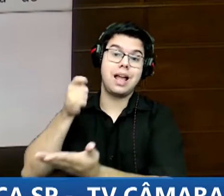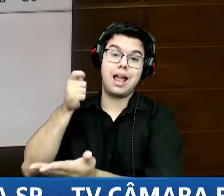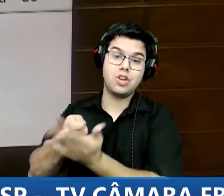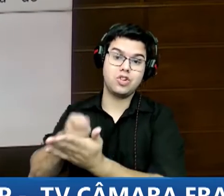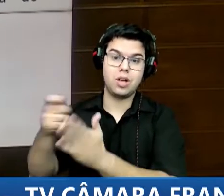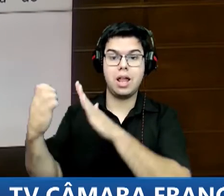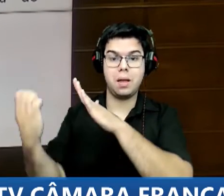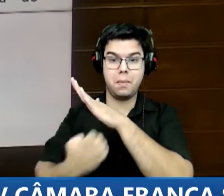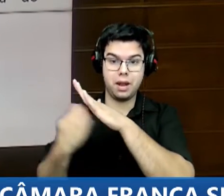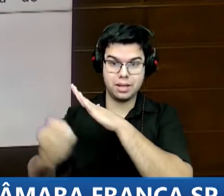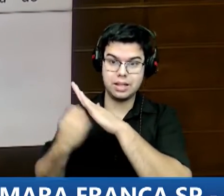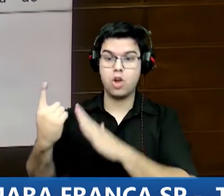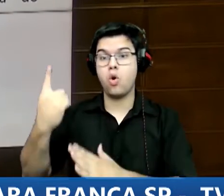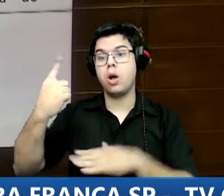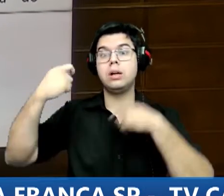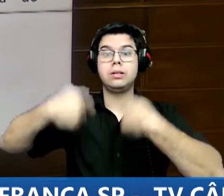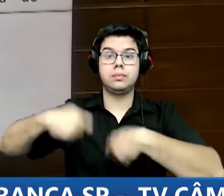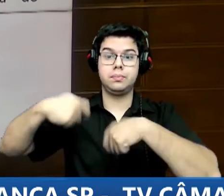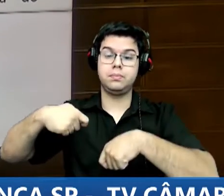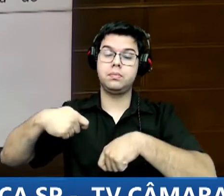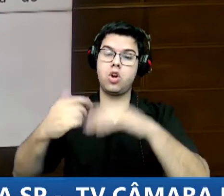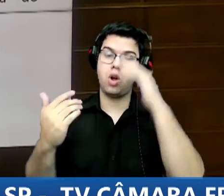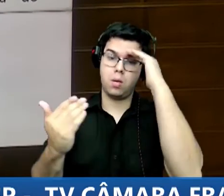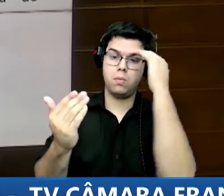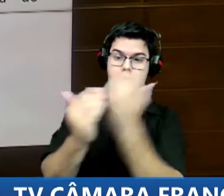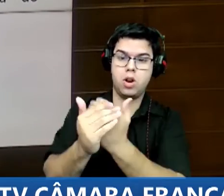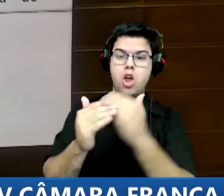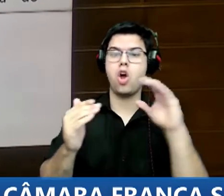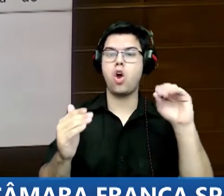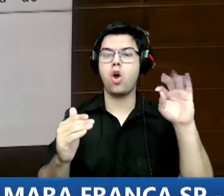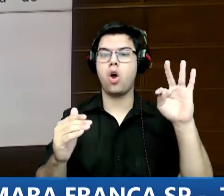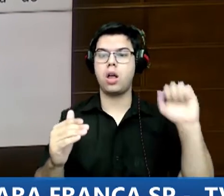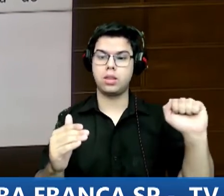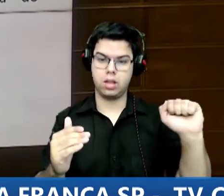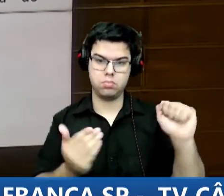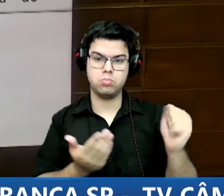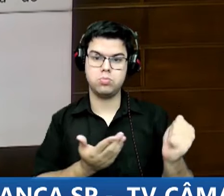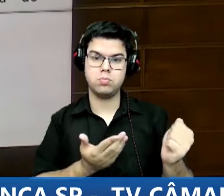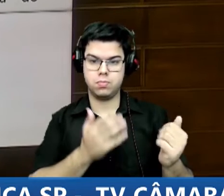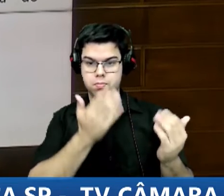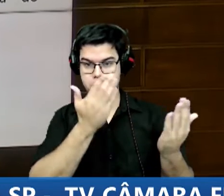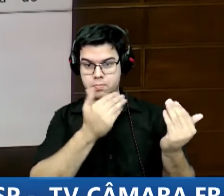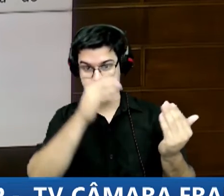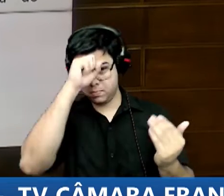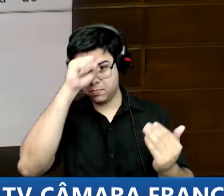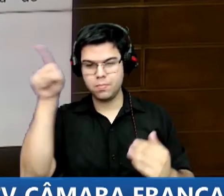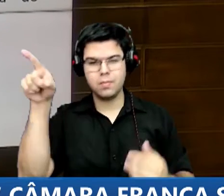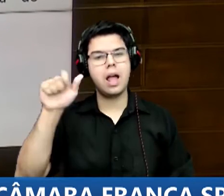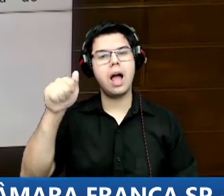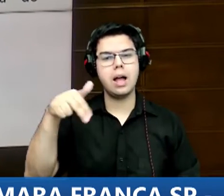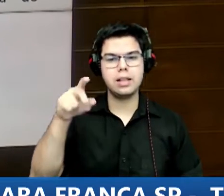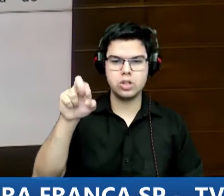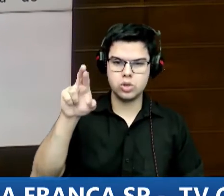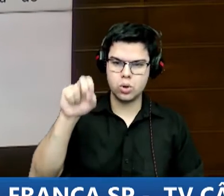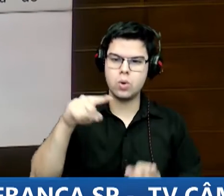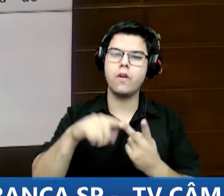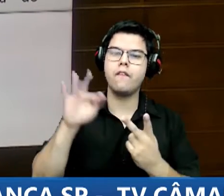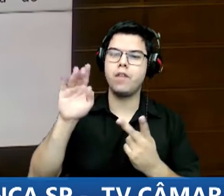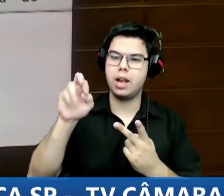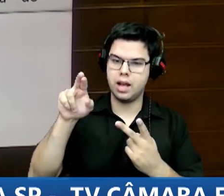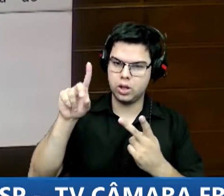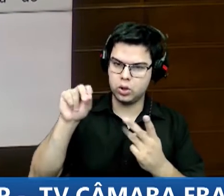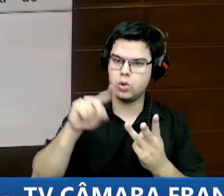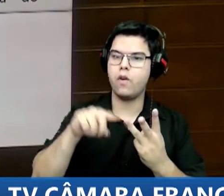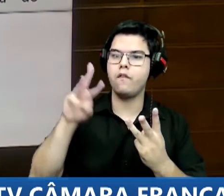requisitos que ela cumpra a cota de aprendizagem. Como bem colocou o doutor Anderson, como bem colocou o doutor Fernando, como bem colocou a Vanessa, a aprendizagem é